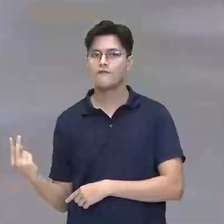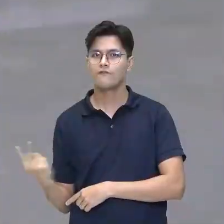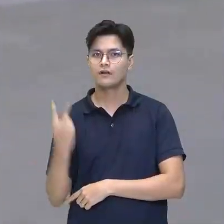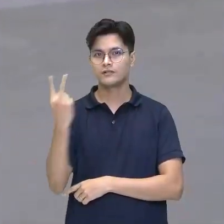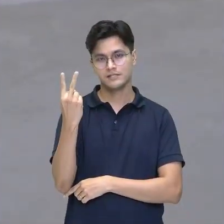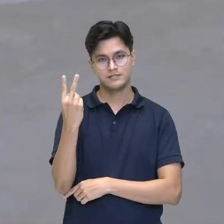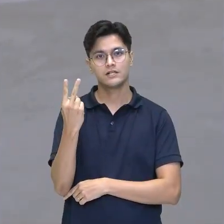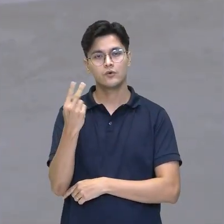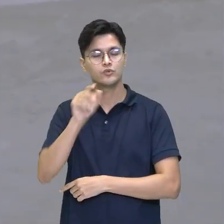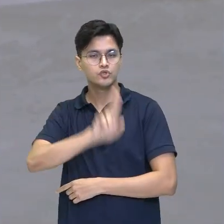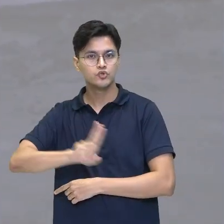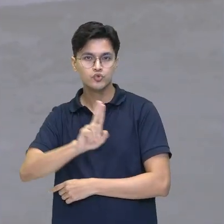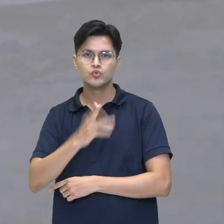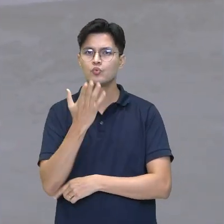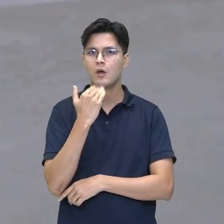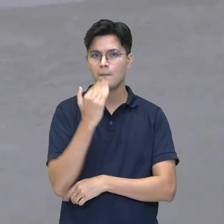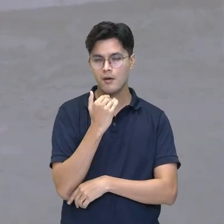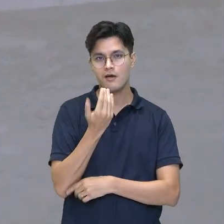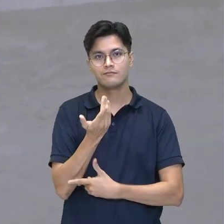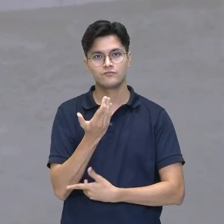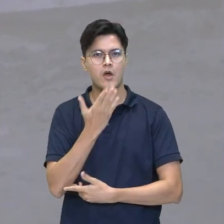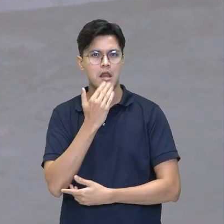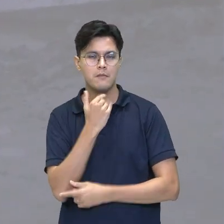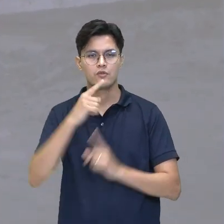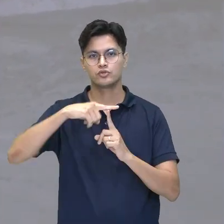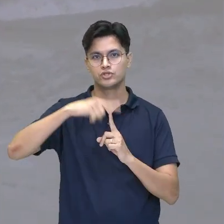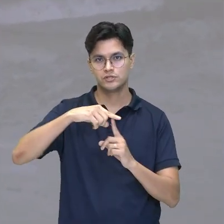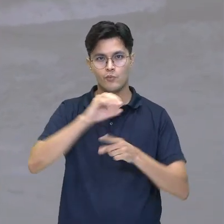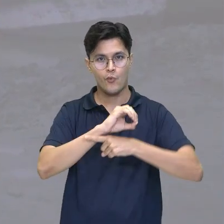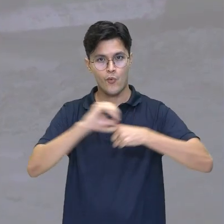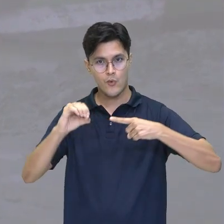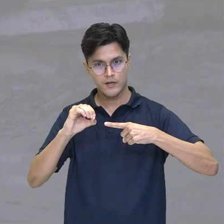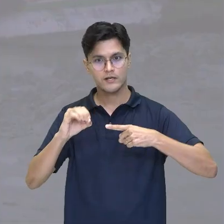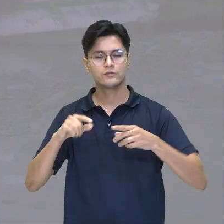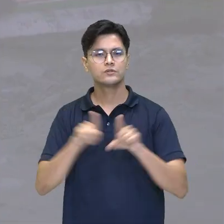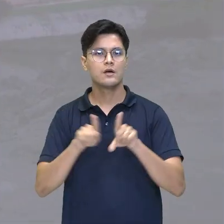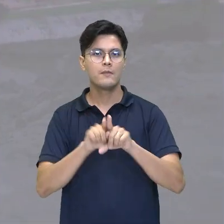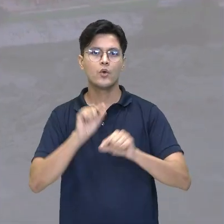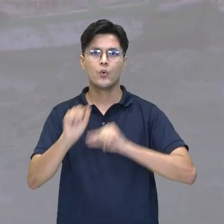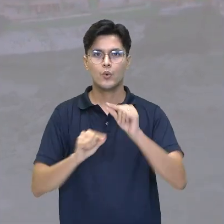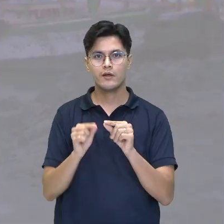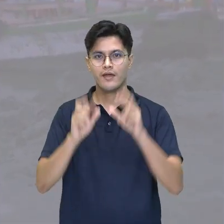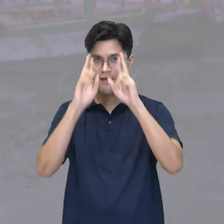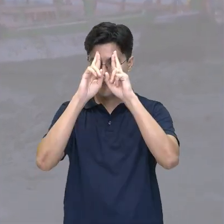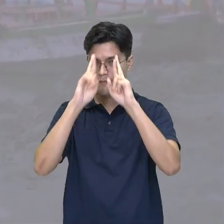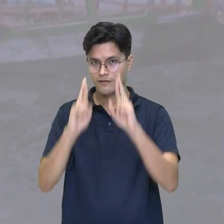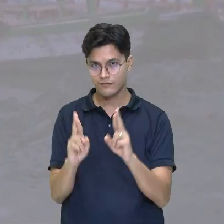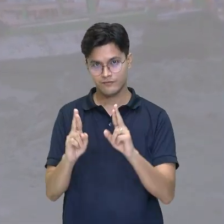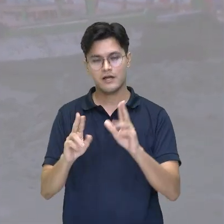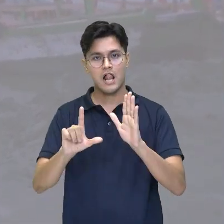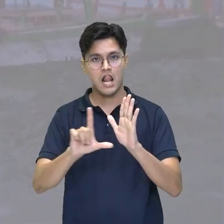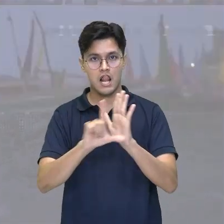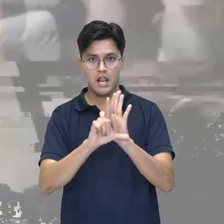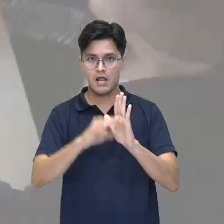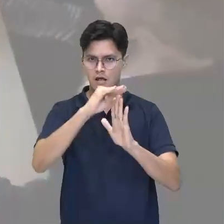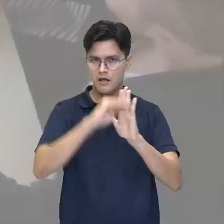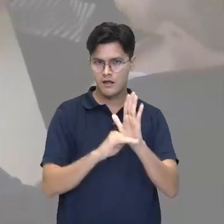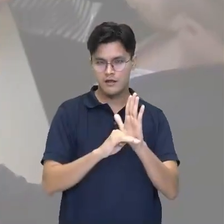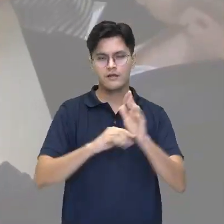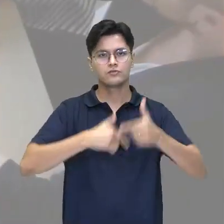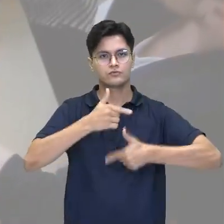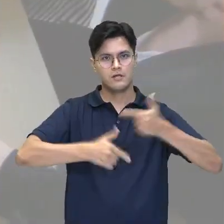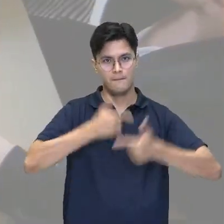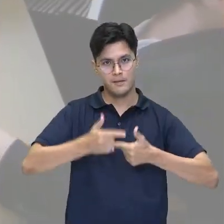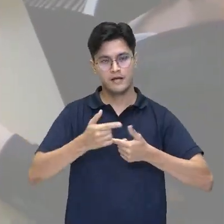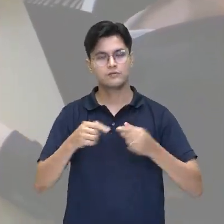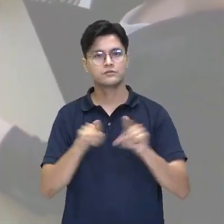orgânicos. Respeito às leis trabalhistas. Não utilização de mão de obra infantil e trabalho escravo. Uso